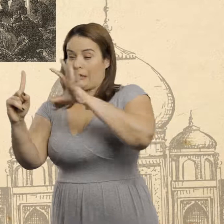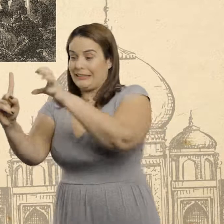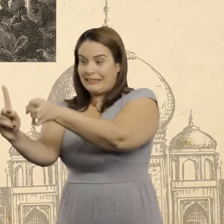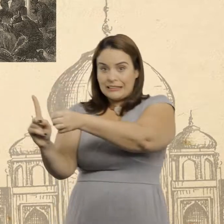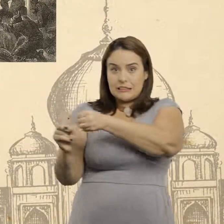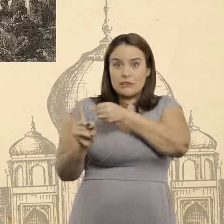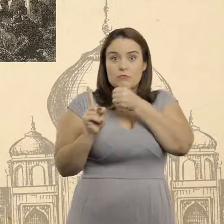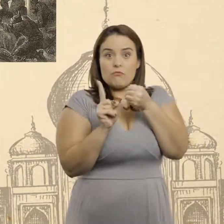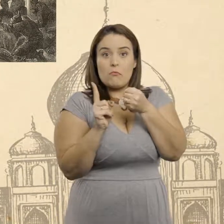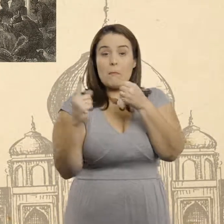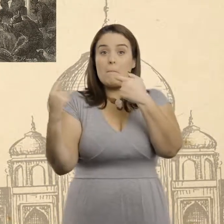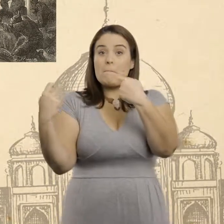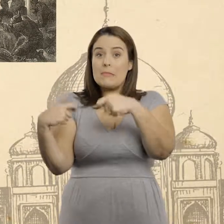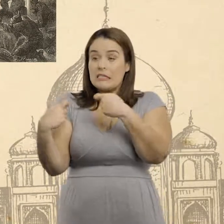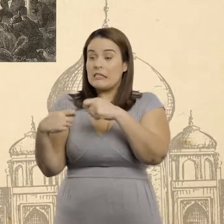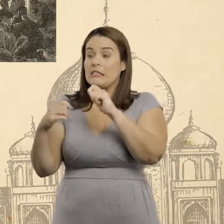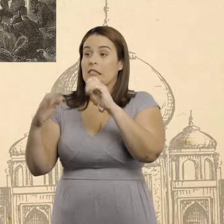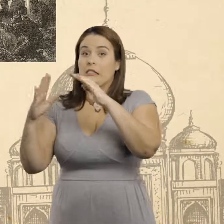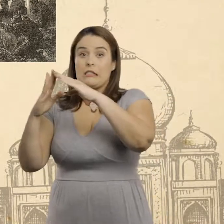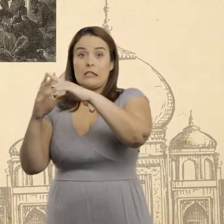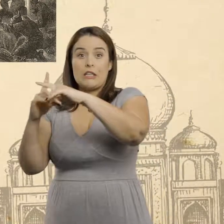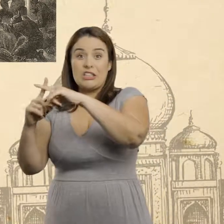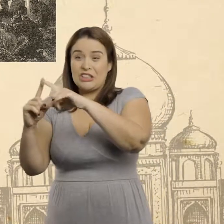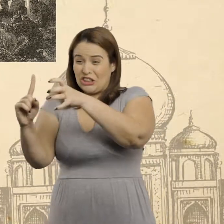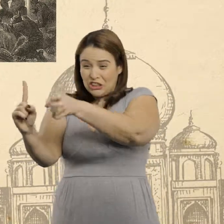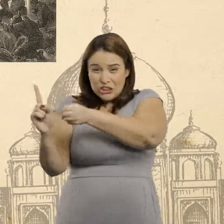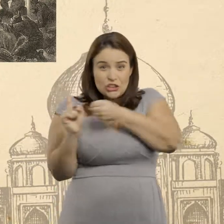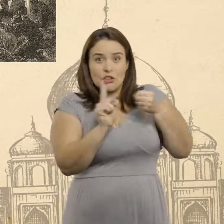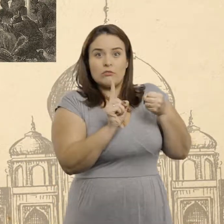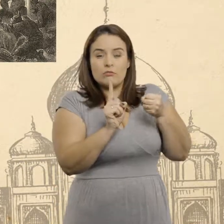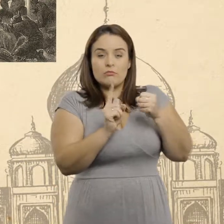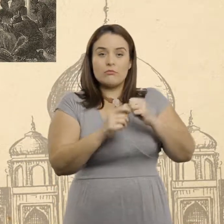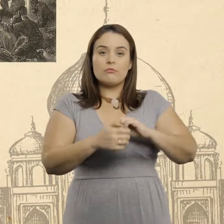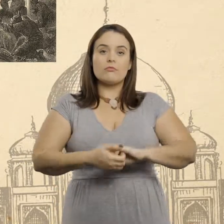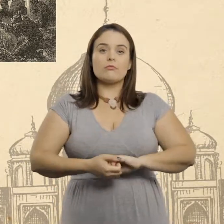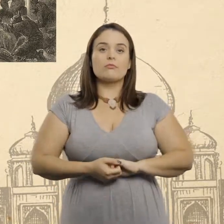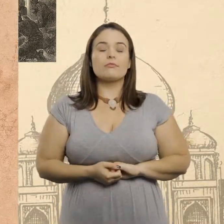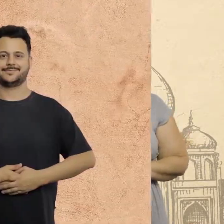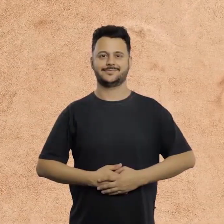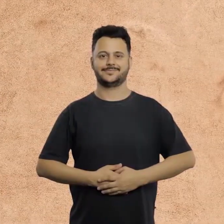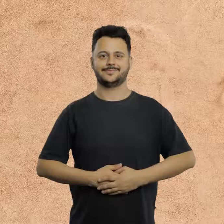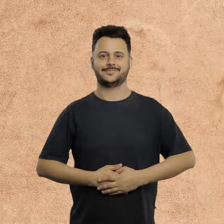noite. Teriam que tirá-la do templo para onde tinha sido levada.